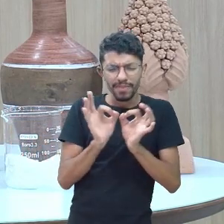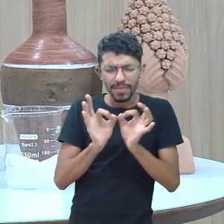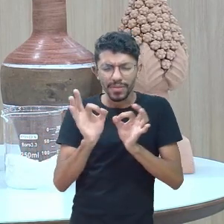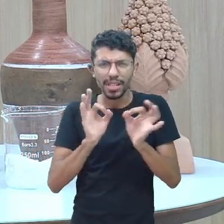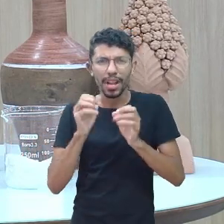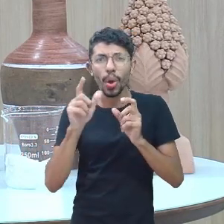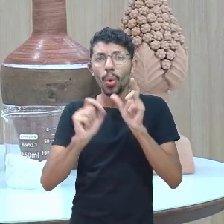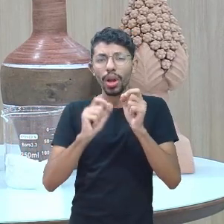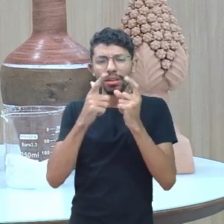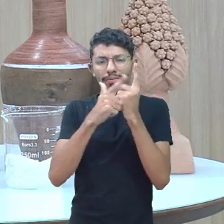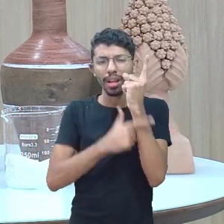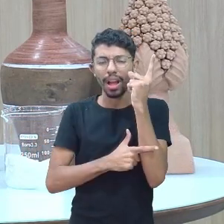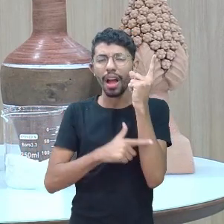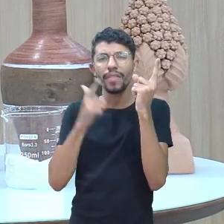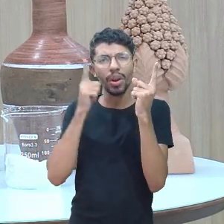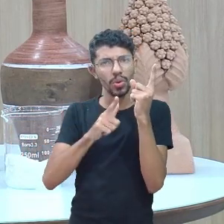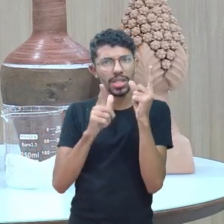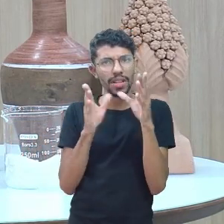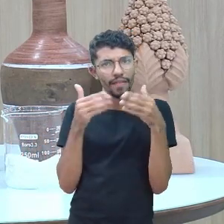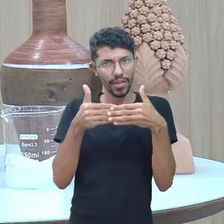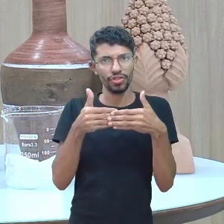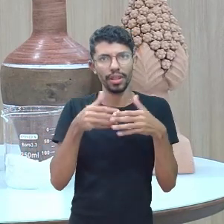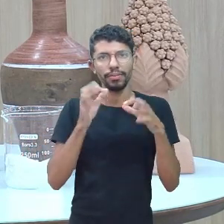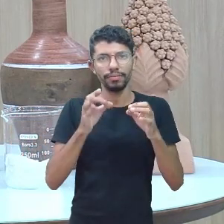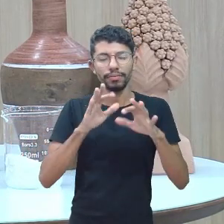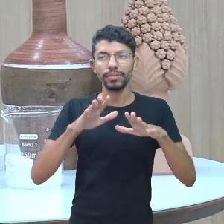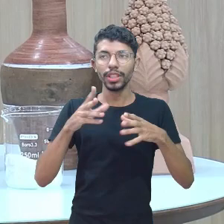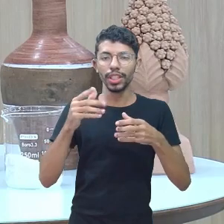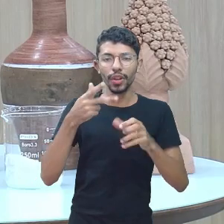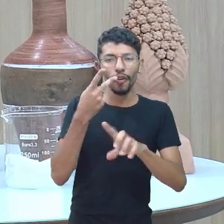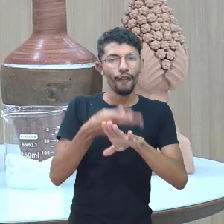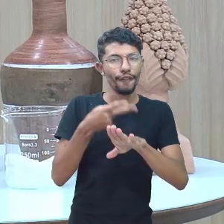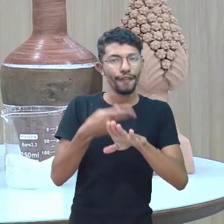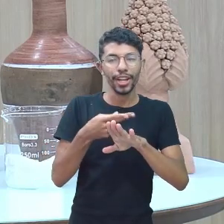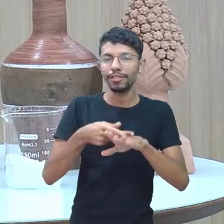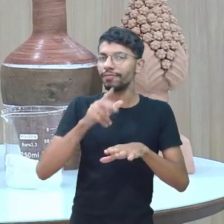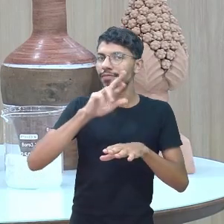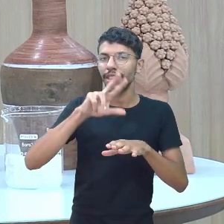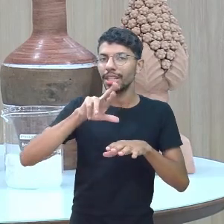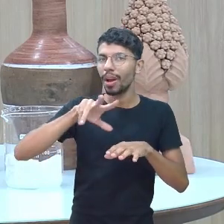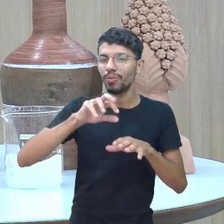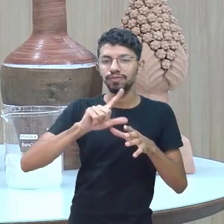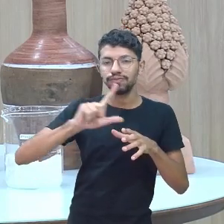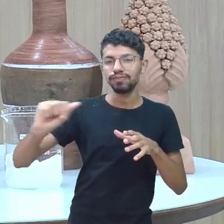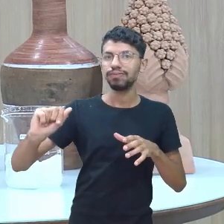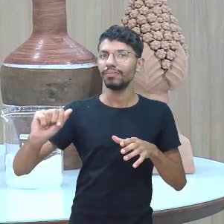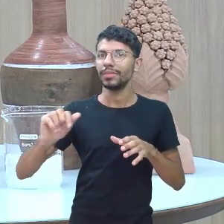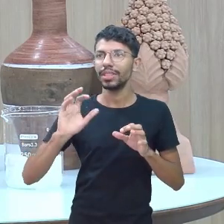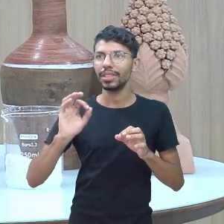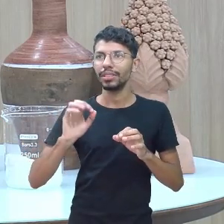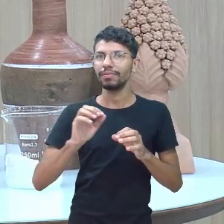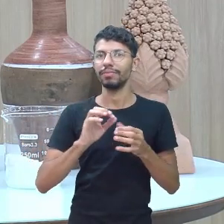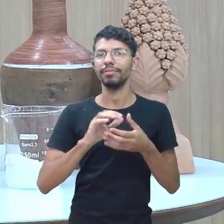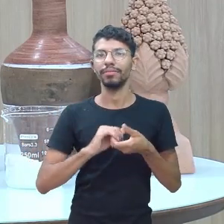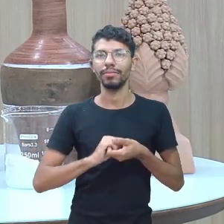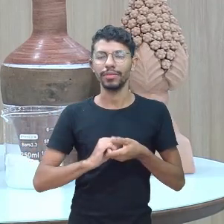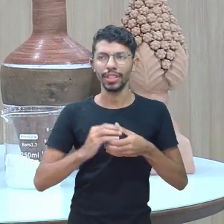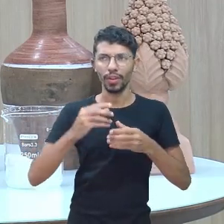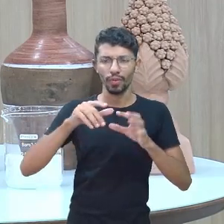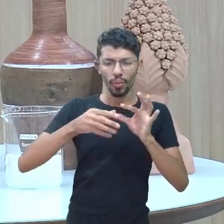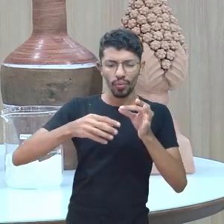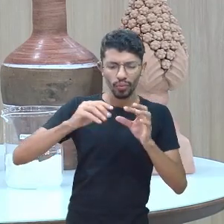a garrafa fique bem fechadinha. E o vidro que está aqui dentro, ele não sai. Não saia, né? Vou